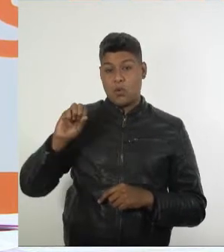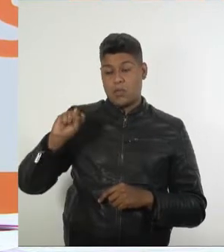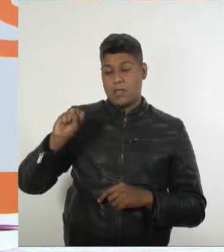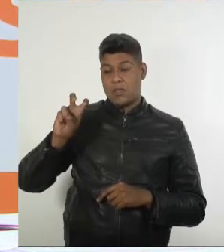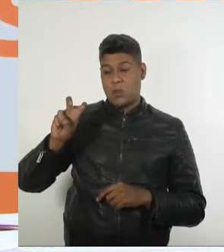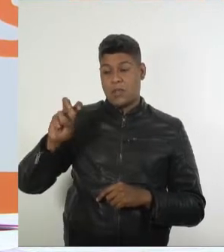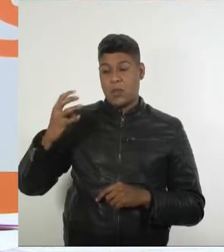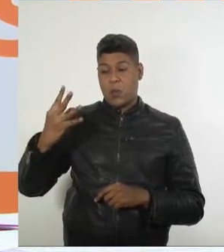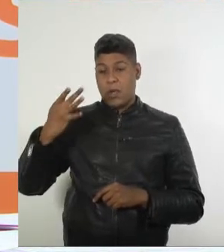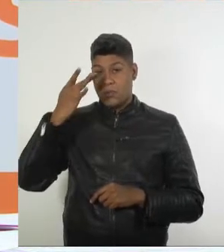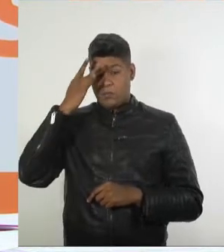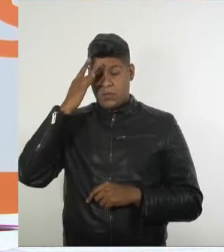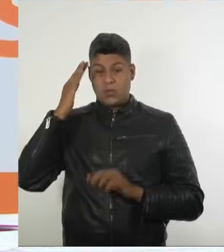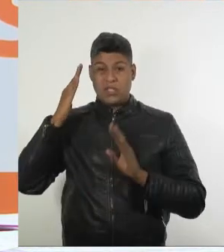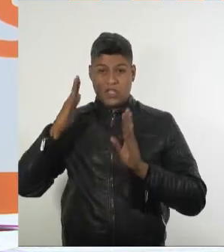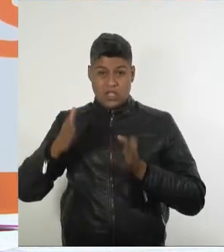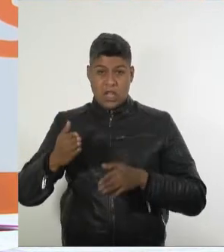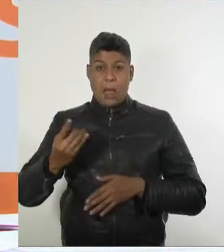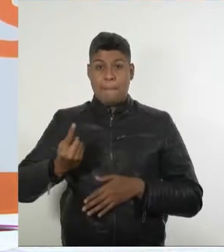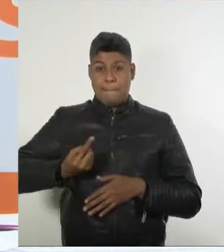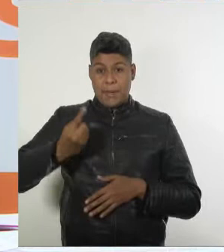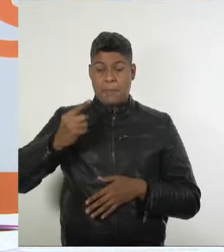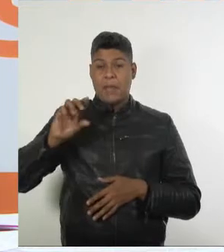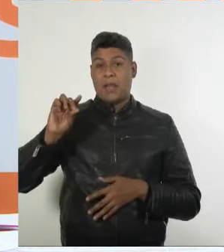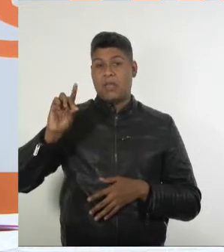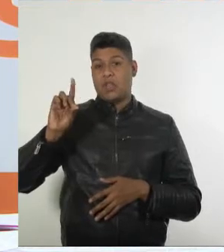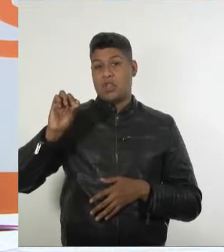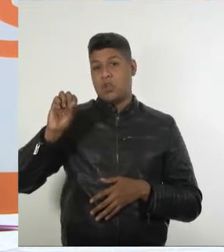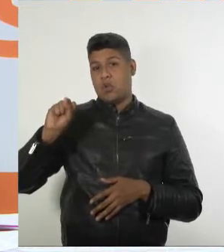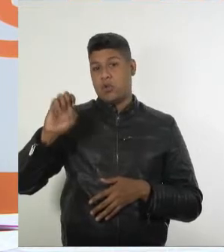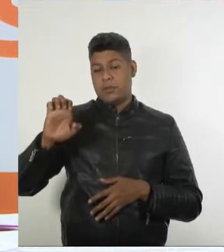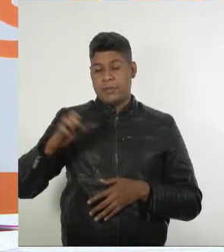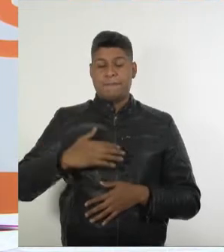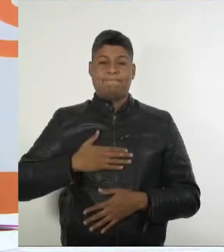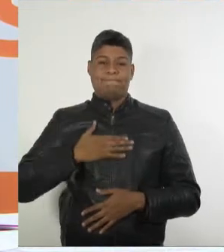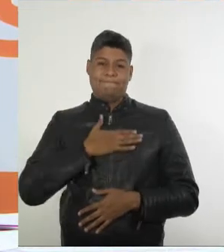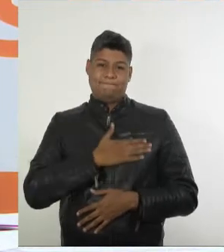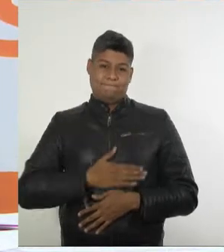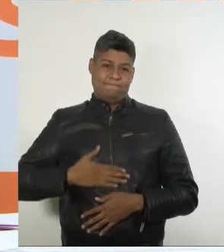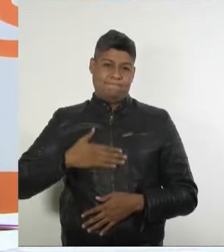7.418.854 pessoas tomaram a primeira dose. Então, motivo de muita